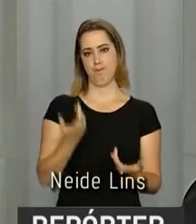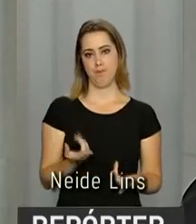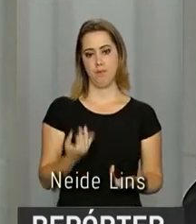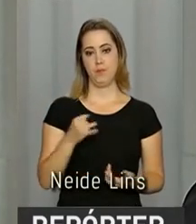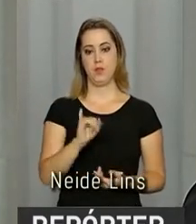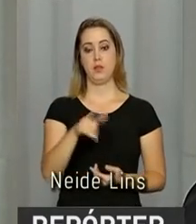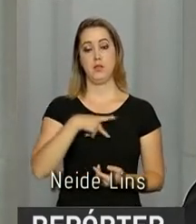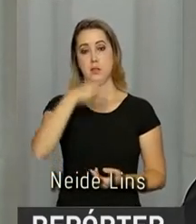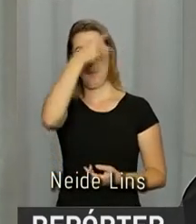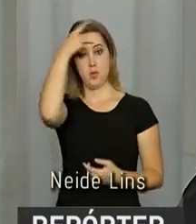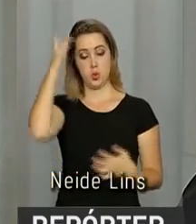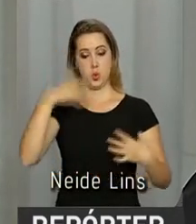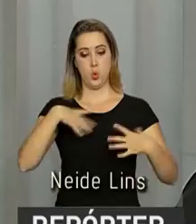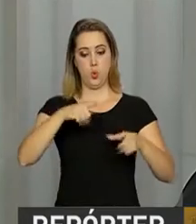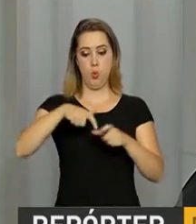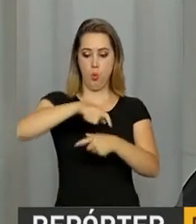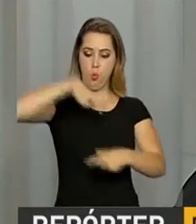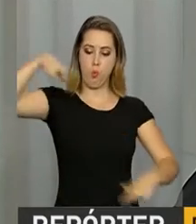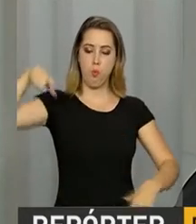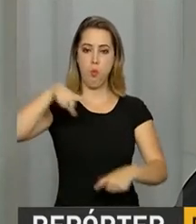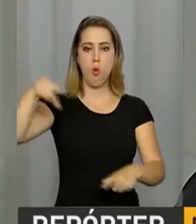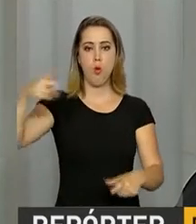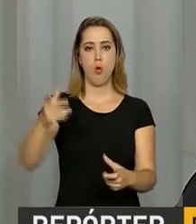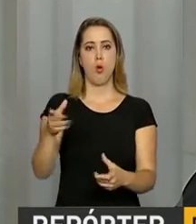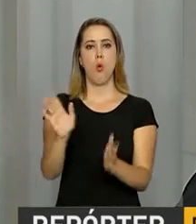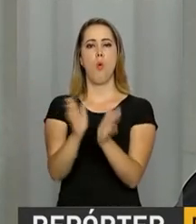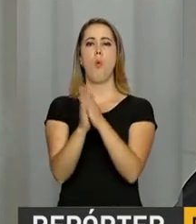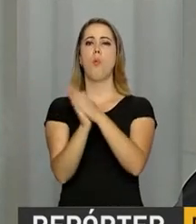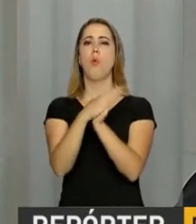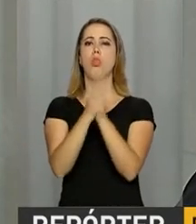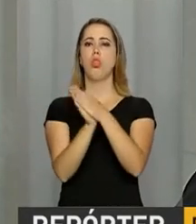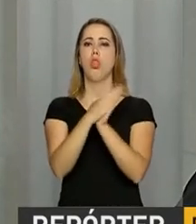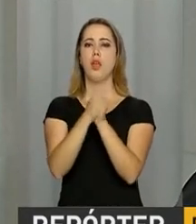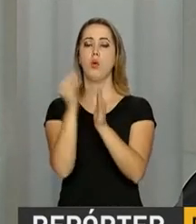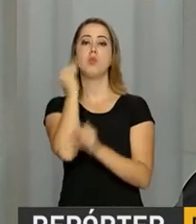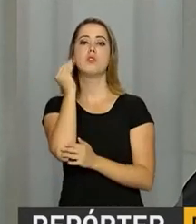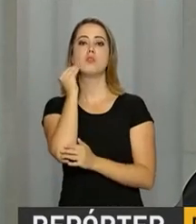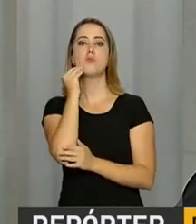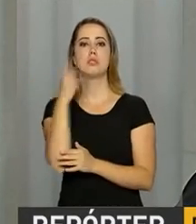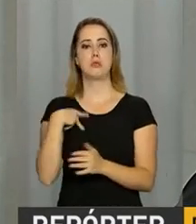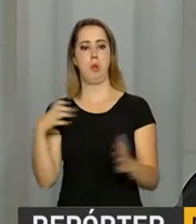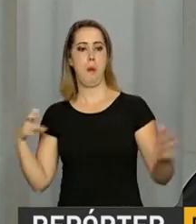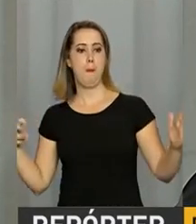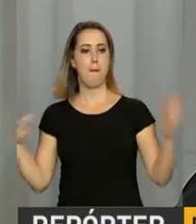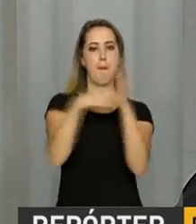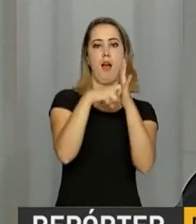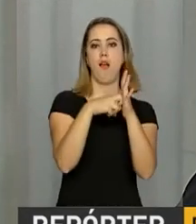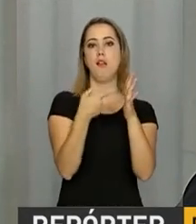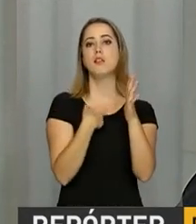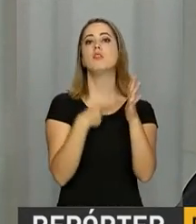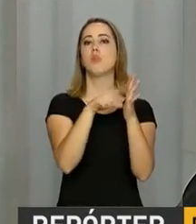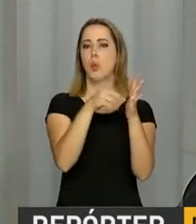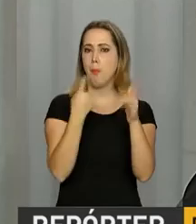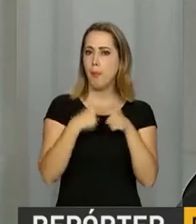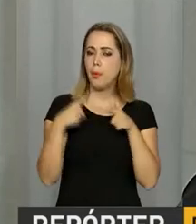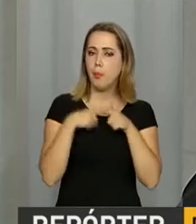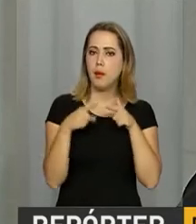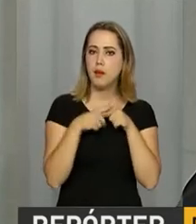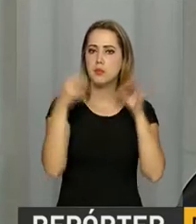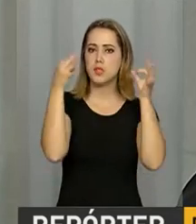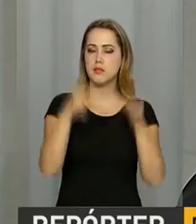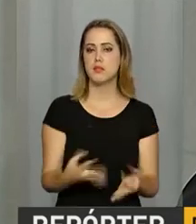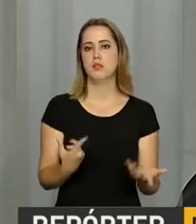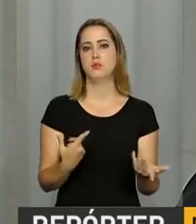o boneco de testes não esteja com cinto de segurança, há danos sérios e efetivos. E que isso